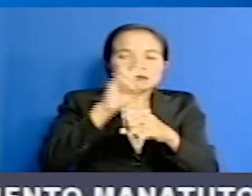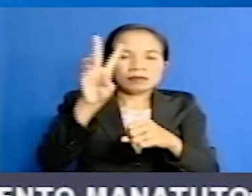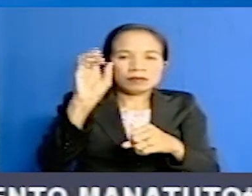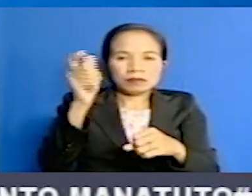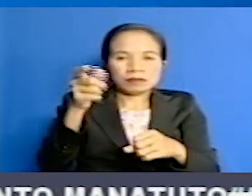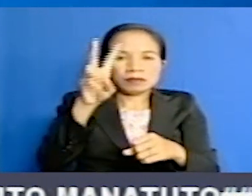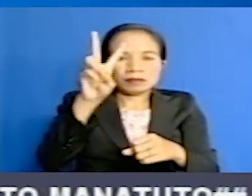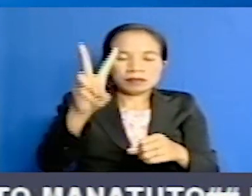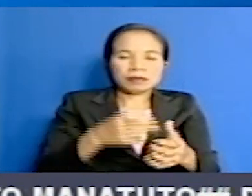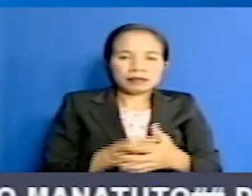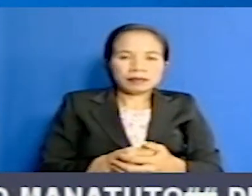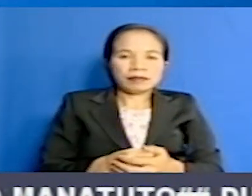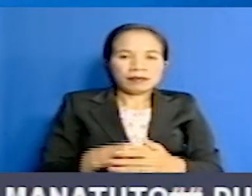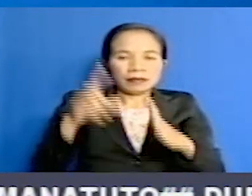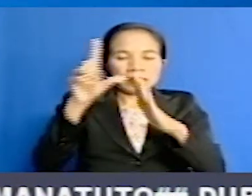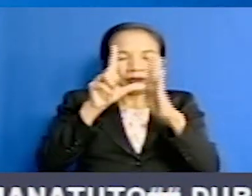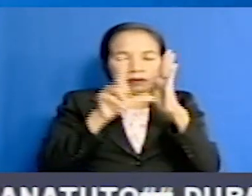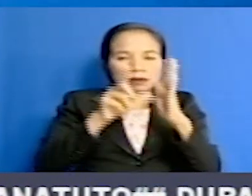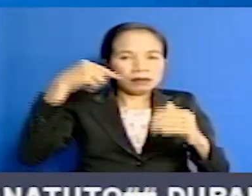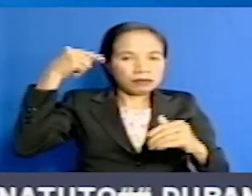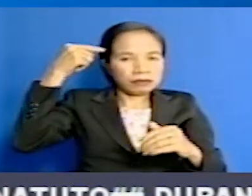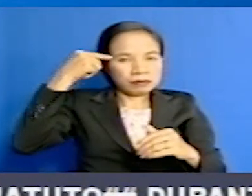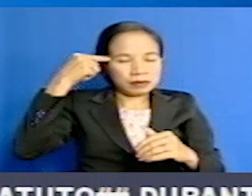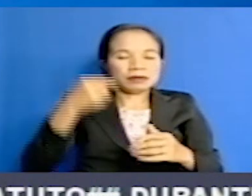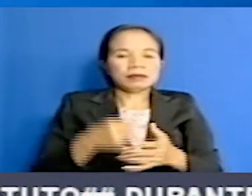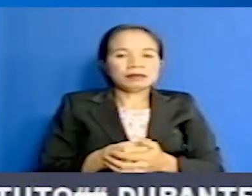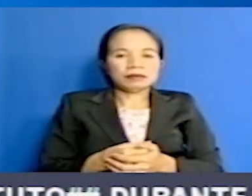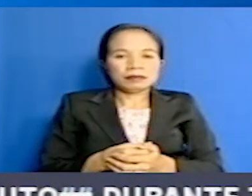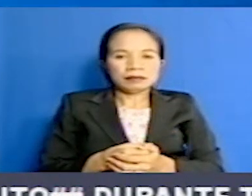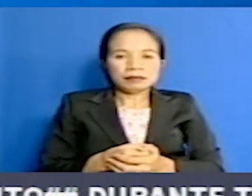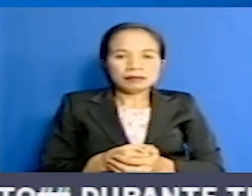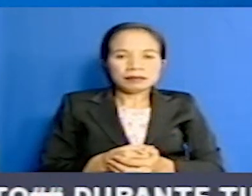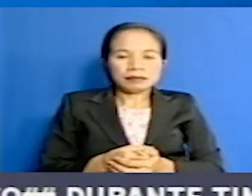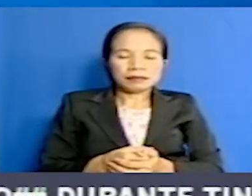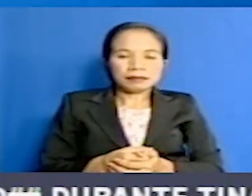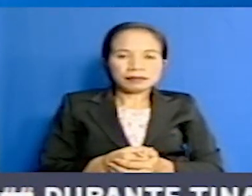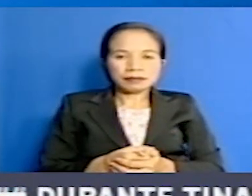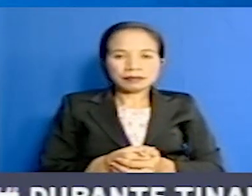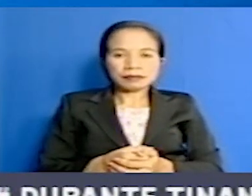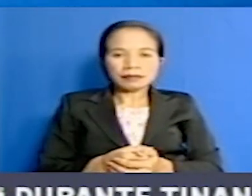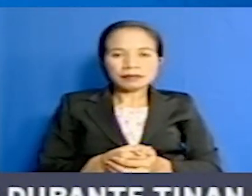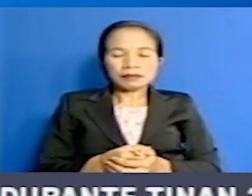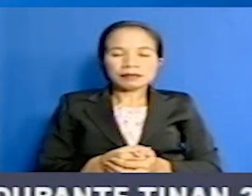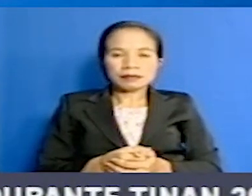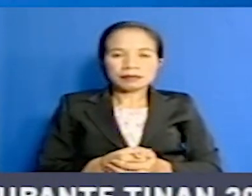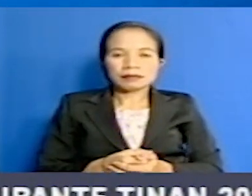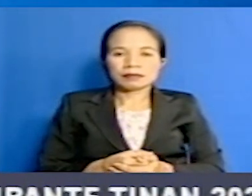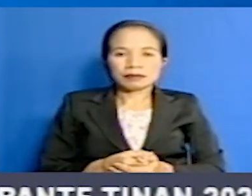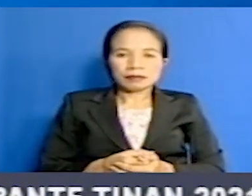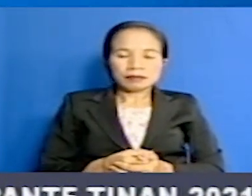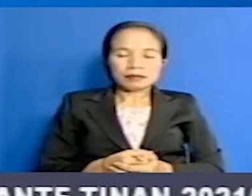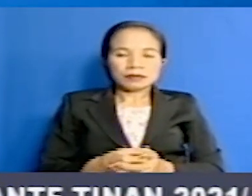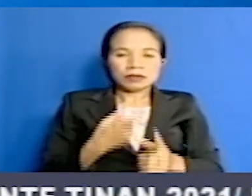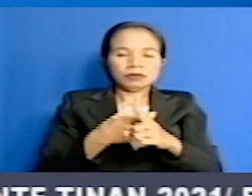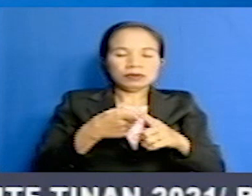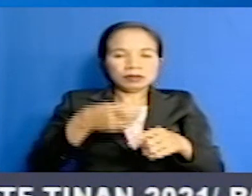2022. Não é decreto do governo. Decreto do governo, cada governo, né? Lá arruca vai e a. Excelência Presidente da